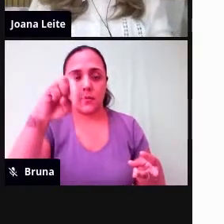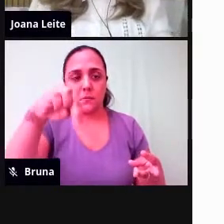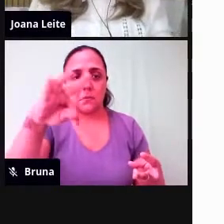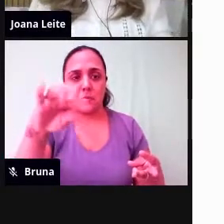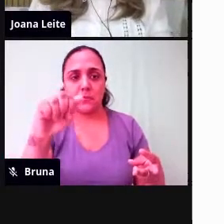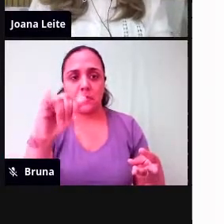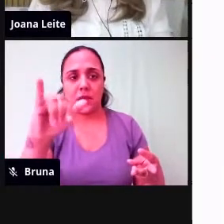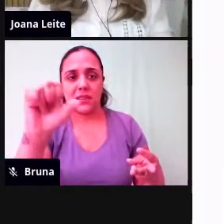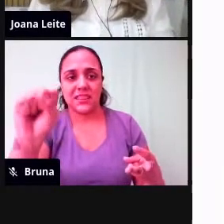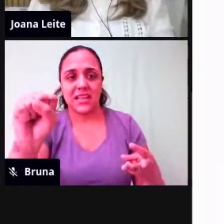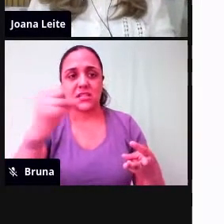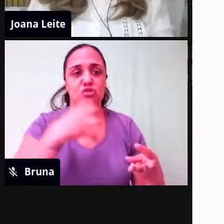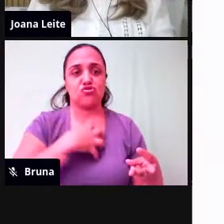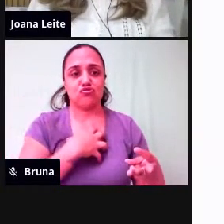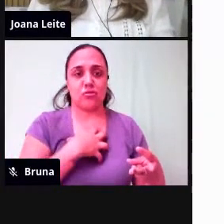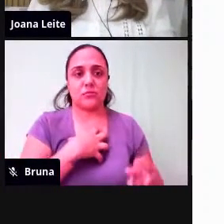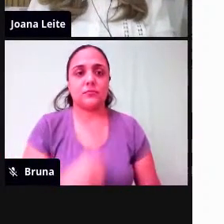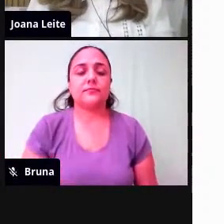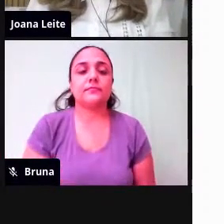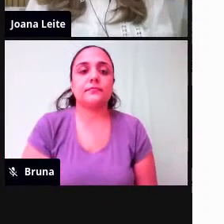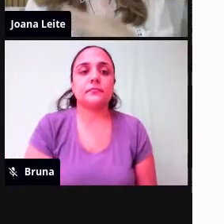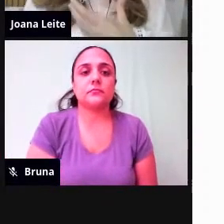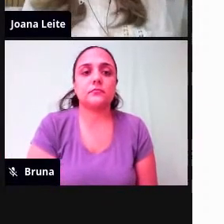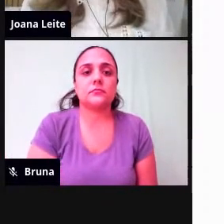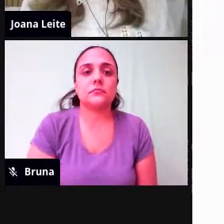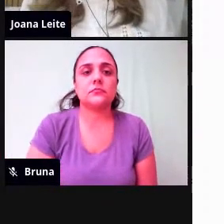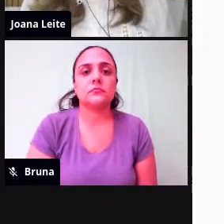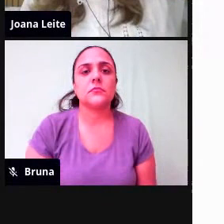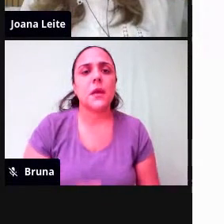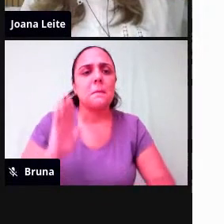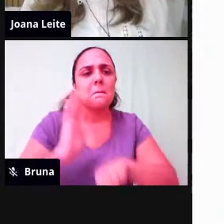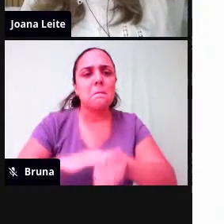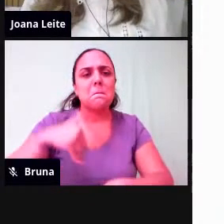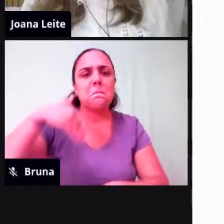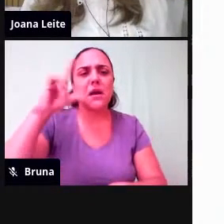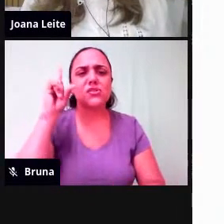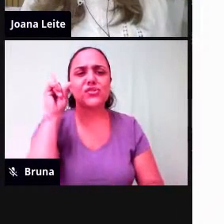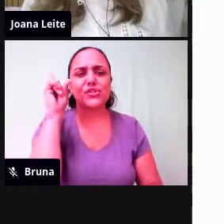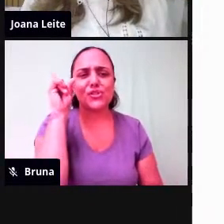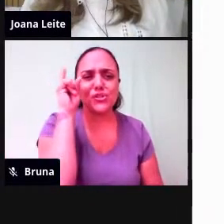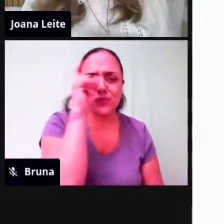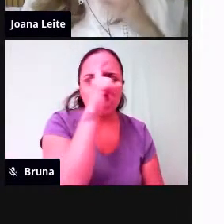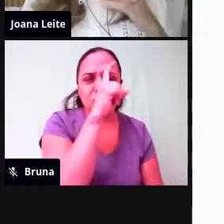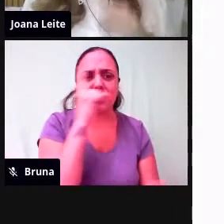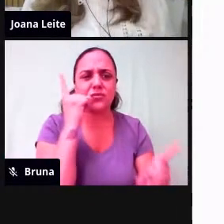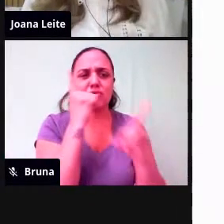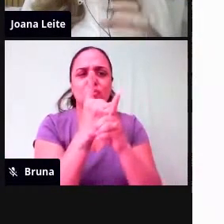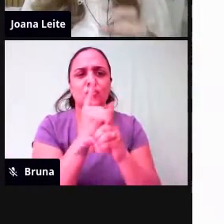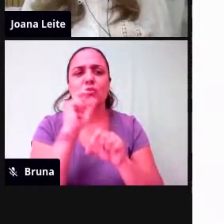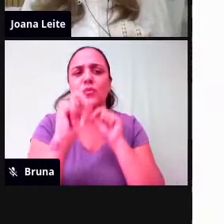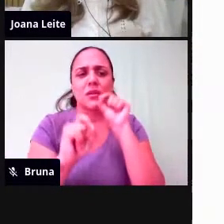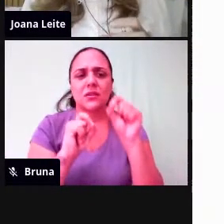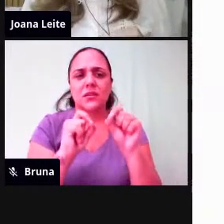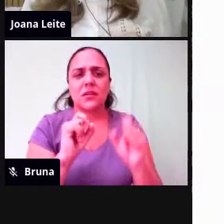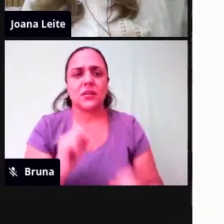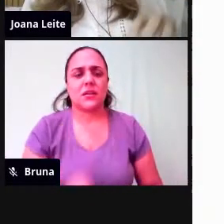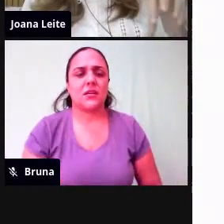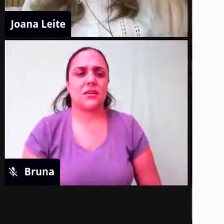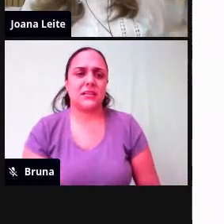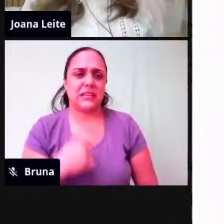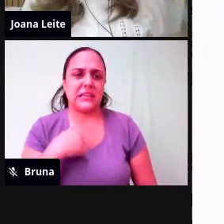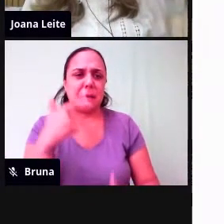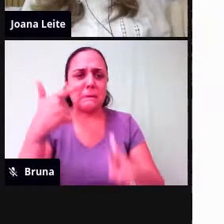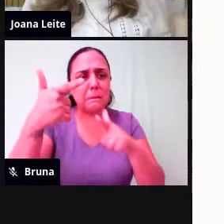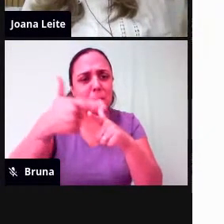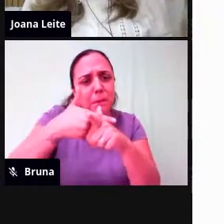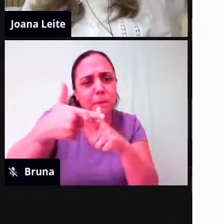na seletividade alimentar. Quais são os principais problemas que a seletividade alimentar pode trazer? Então, a seletividade, ela pode trazer tanto problemas